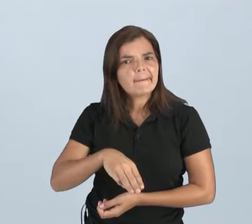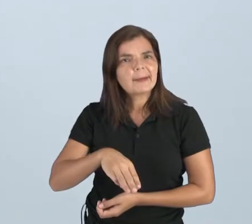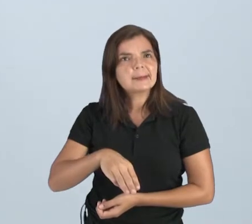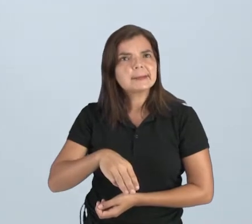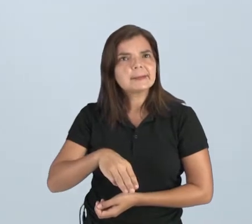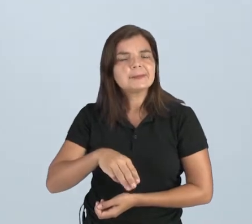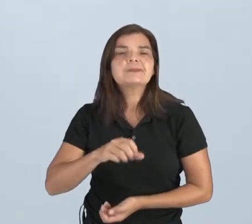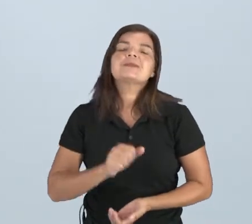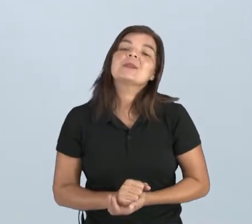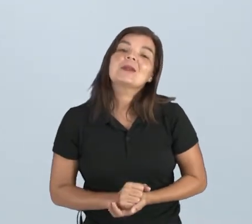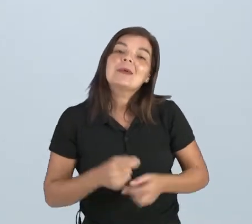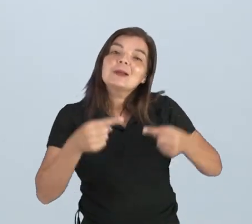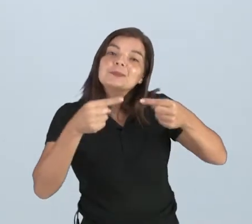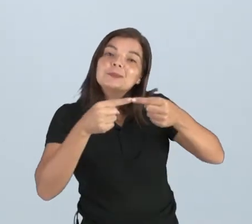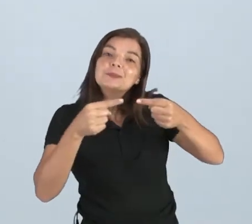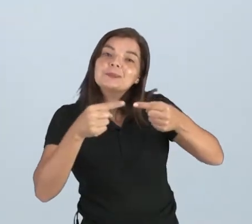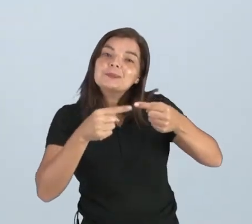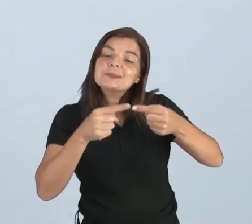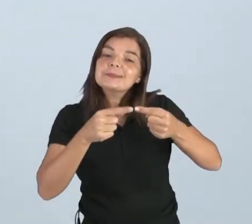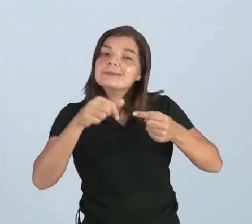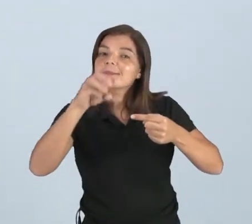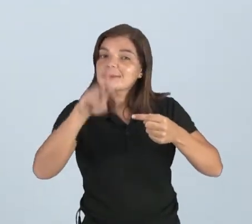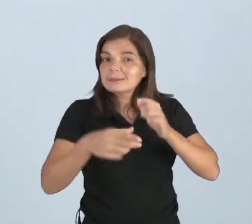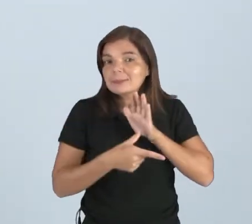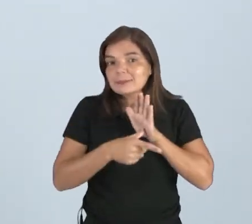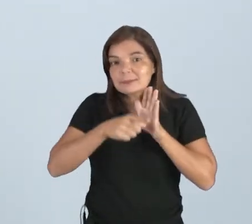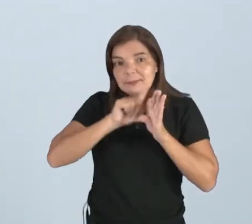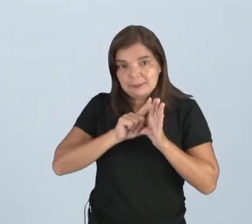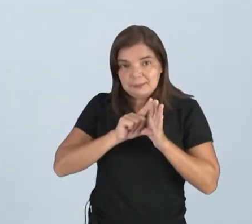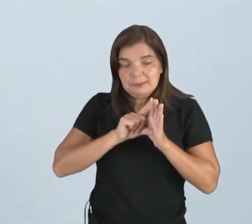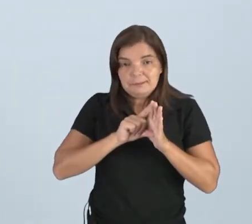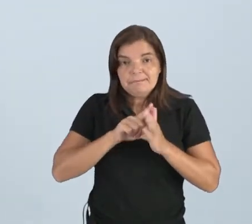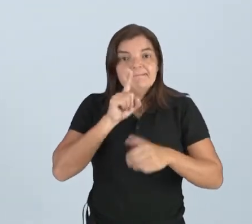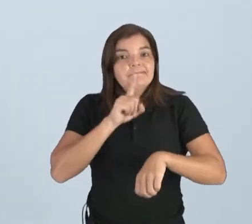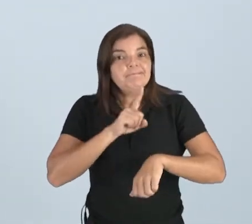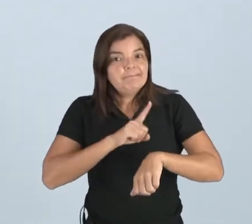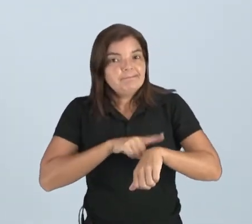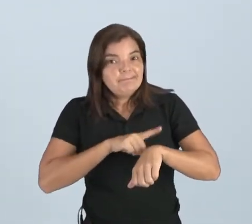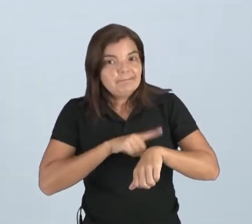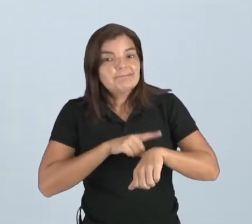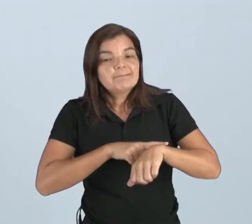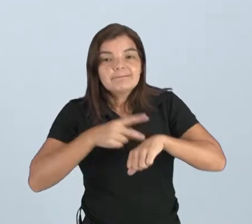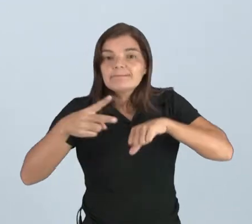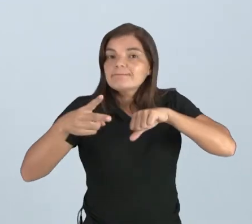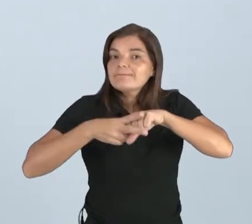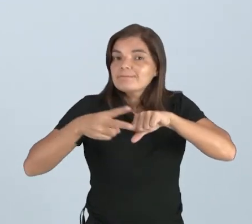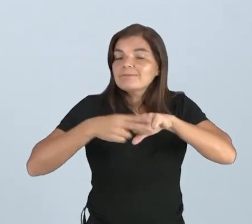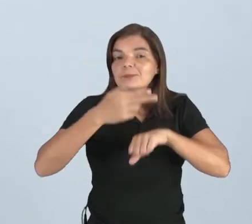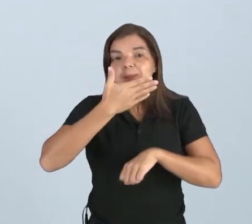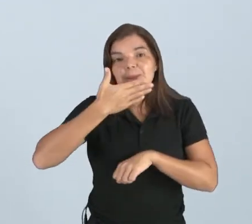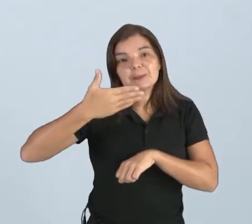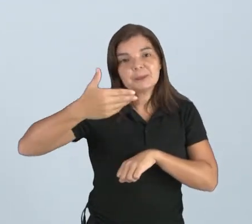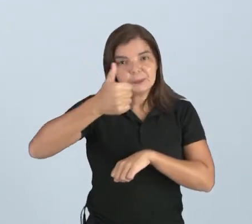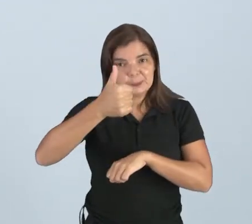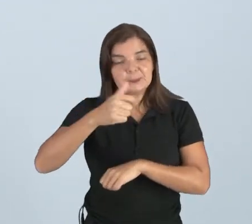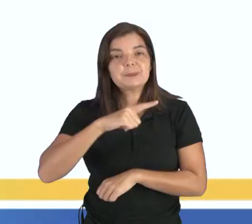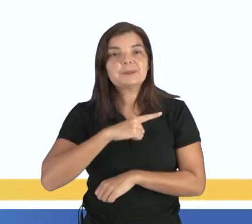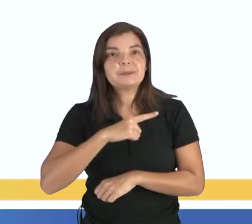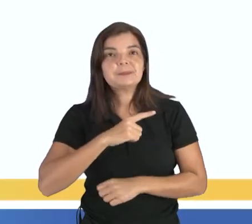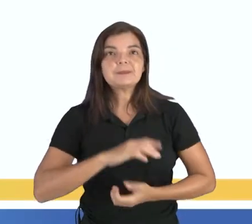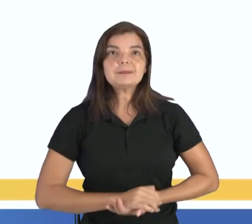Então, vai concordar com o que tiver antes e o tempo verbal que melhor lhe aprouver aí, tá